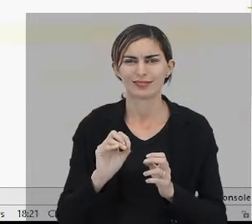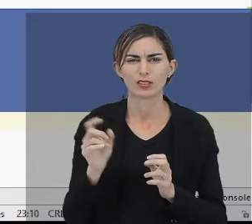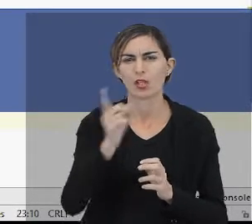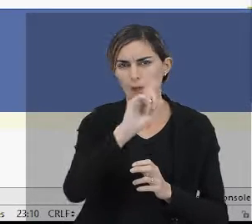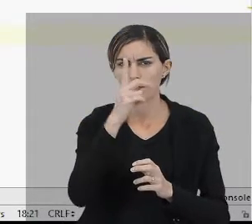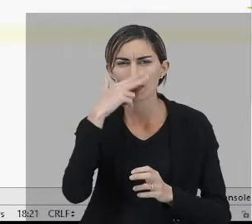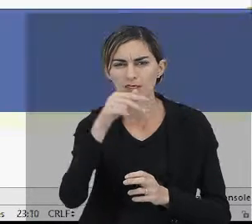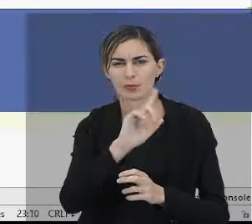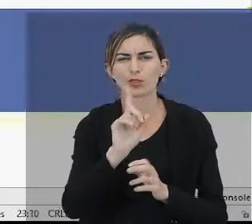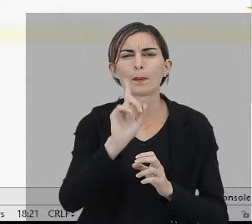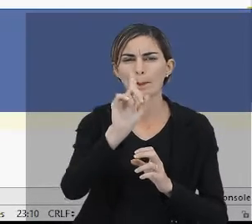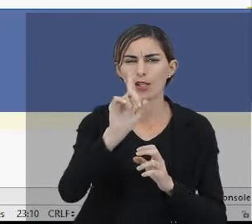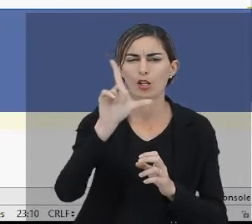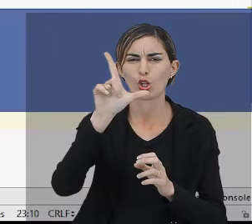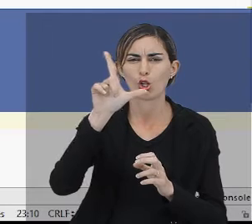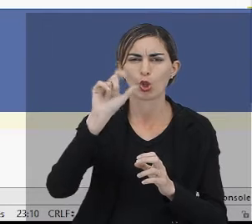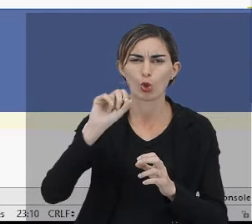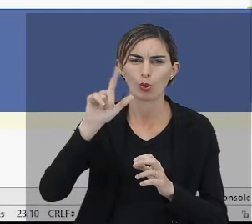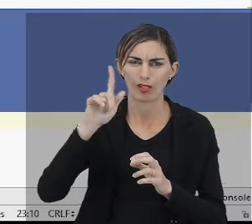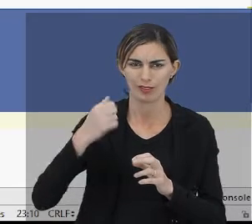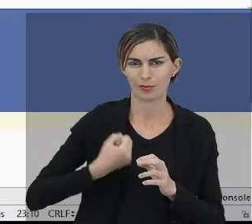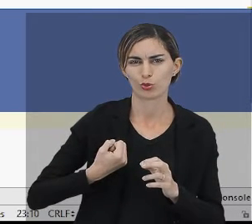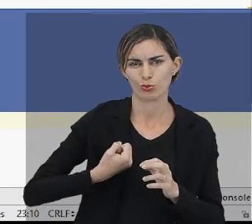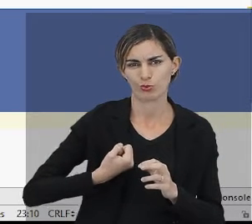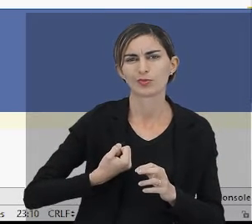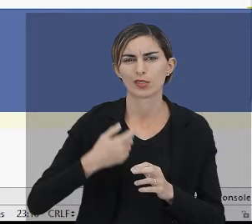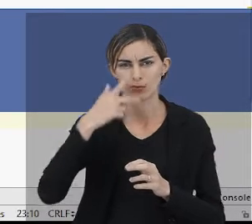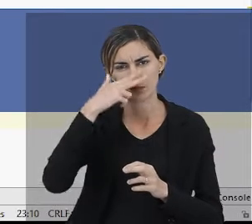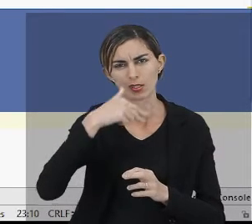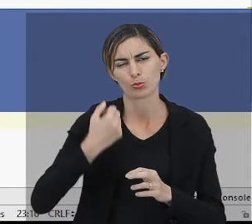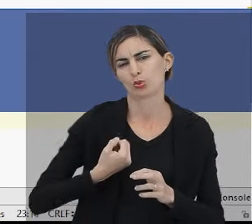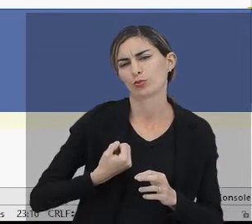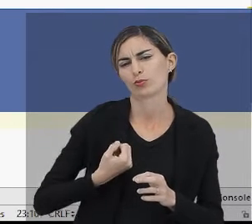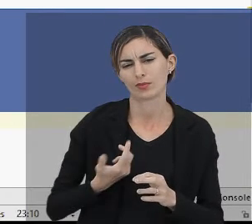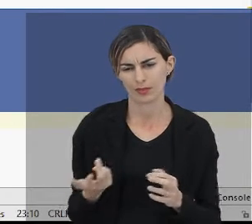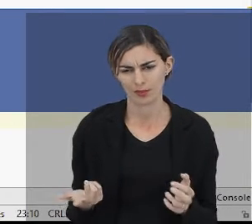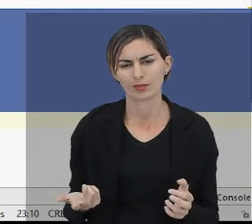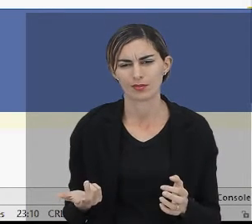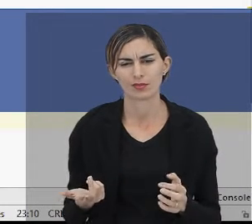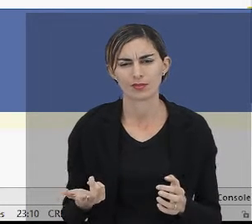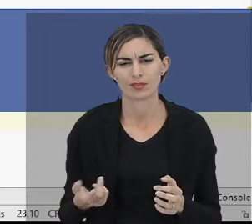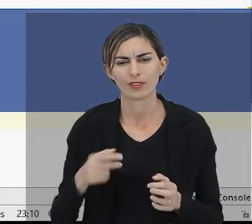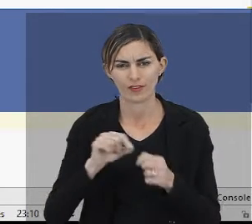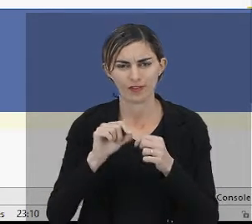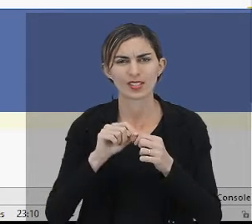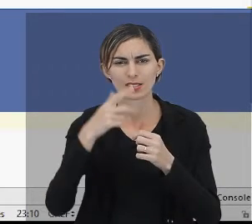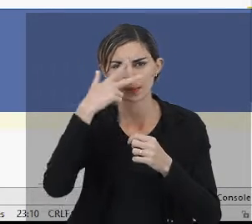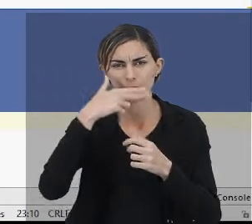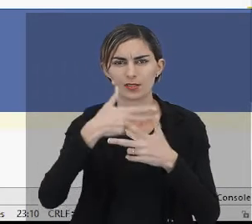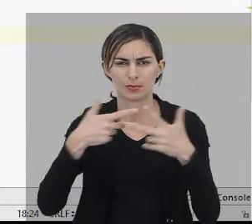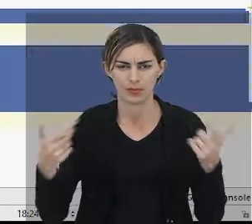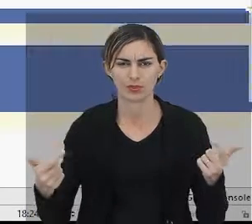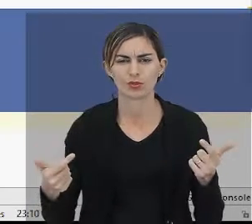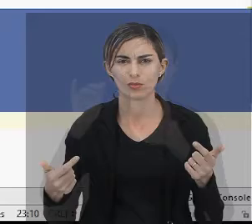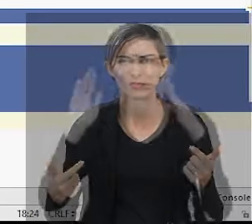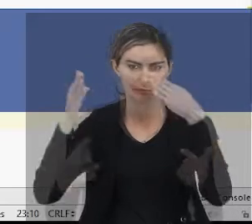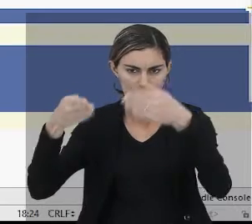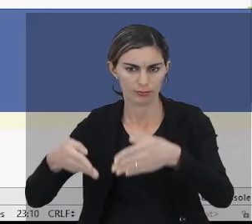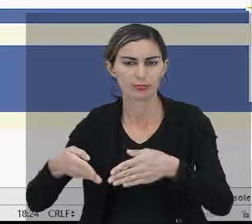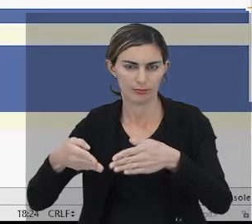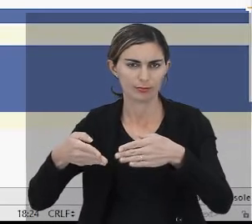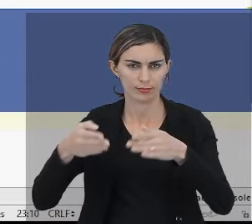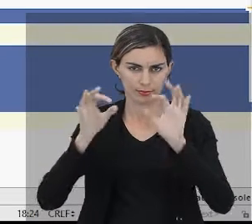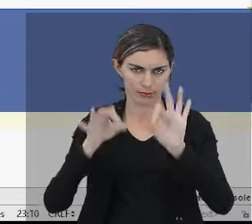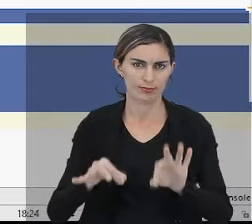código não, que é o mesmo algoritmo, então ele vai fazer com códigos diferentes a mesma coisa do código do for,